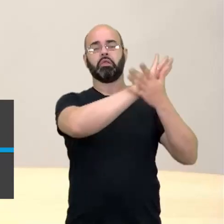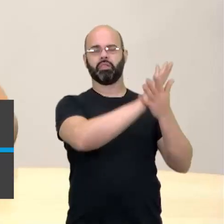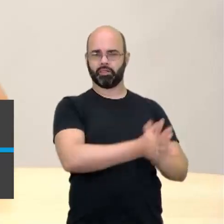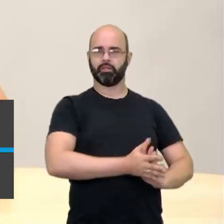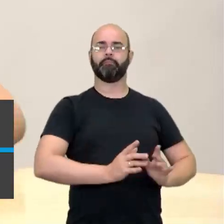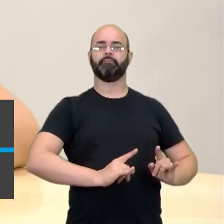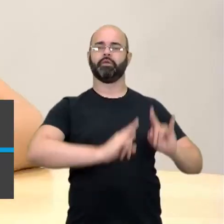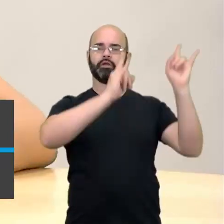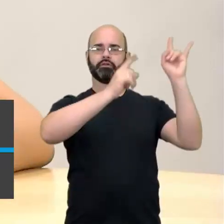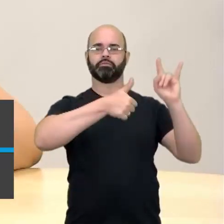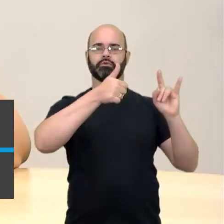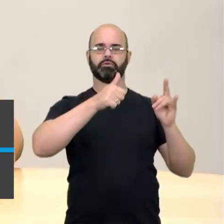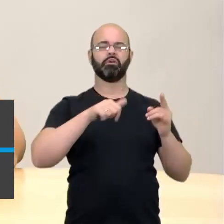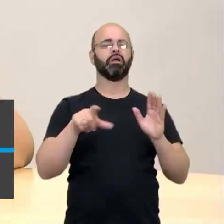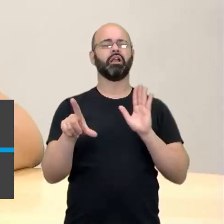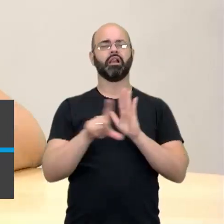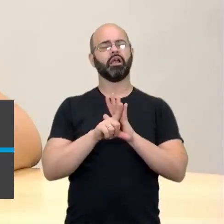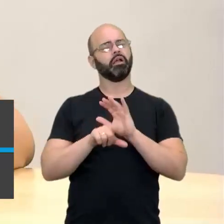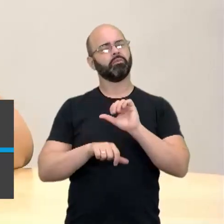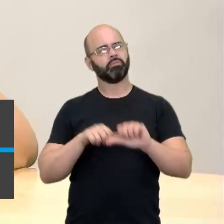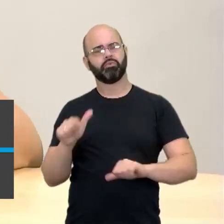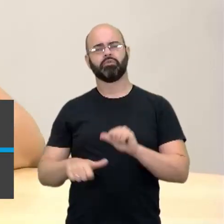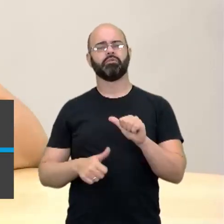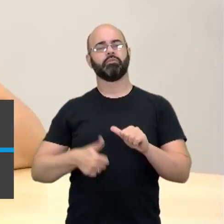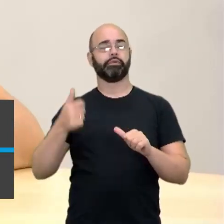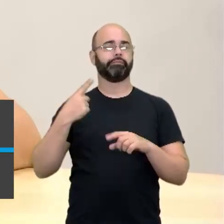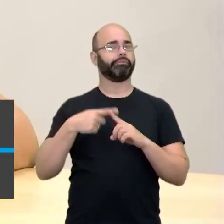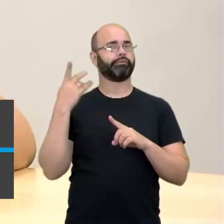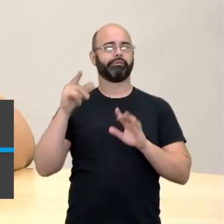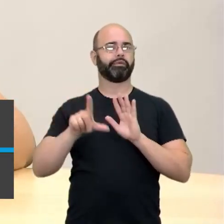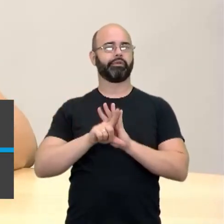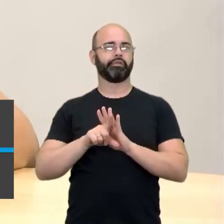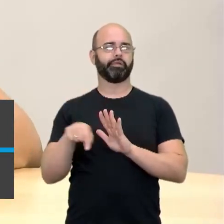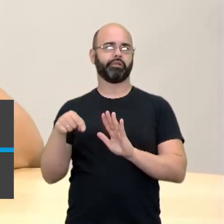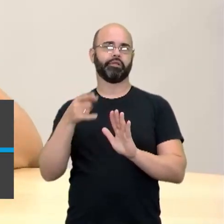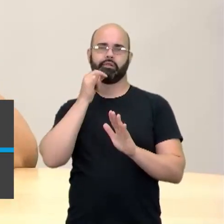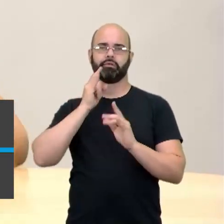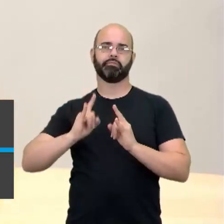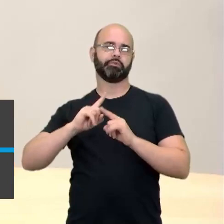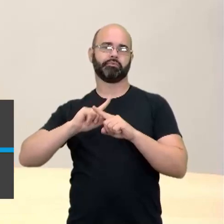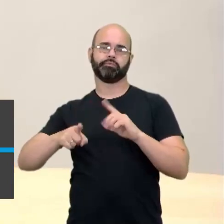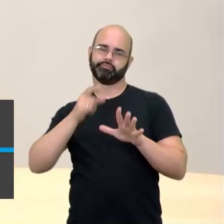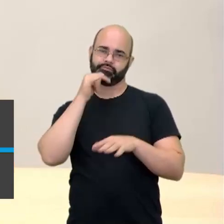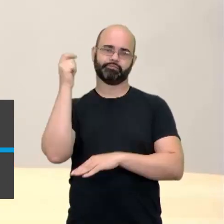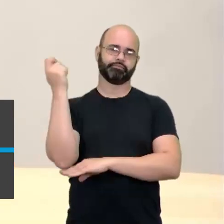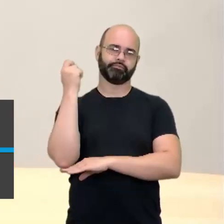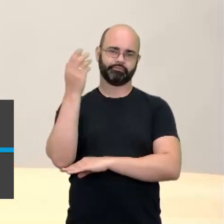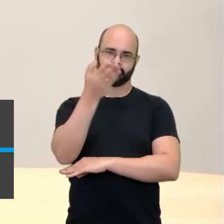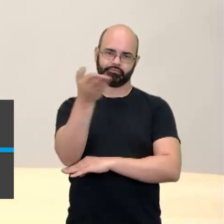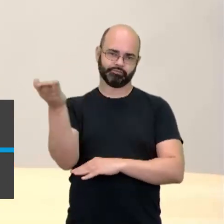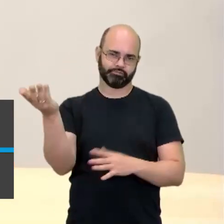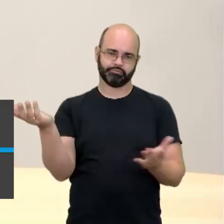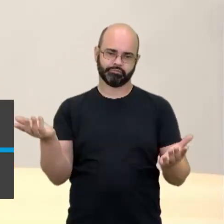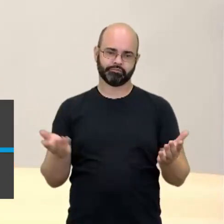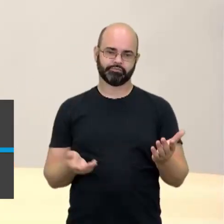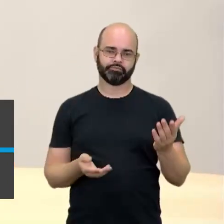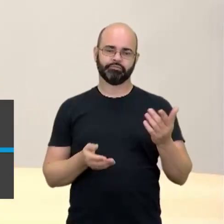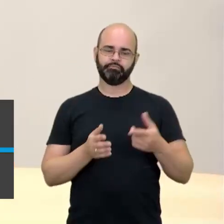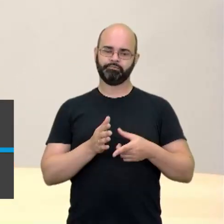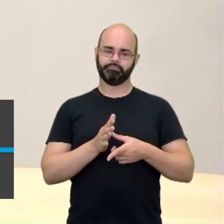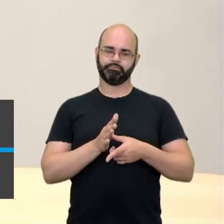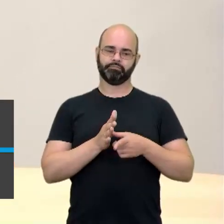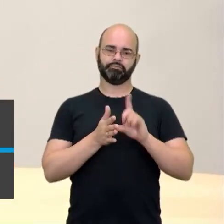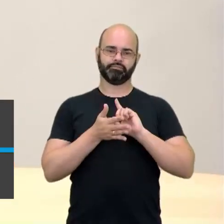mas aqui não muda a lei, porque aqui não podia antes construir prédio, tem que construir. A Paulista que você citou, você estava falando